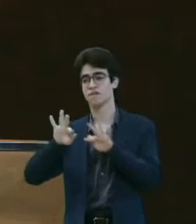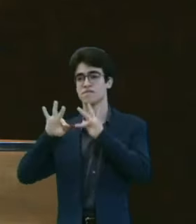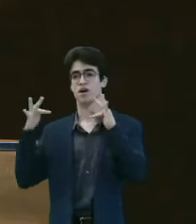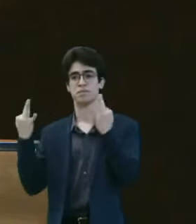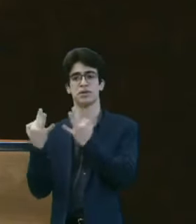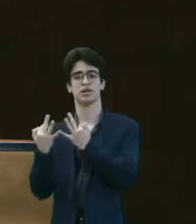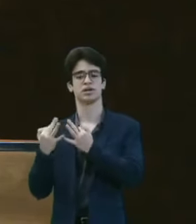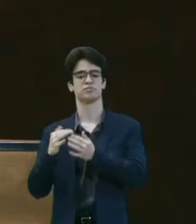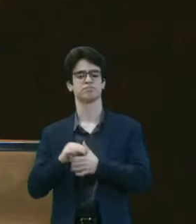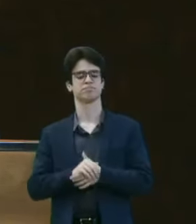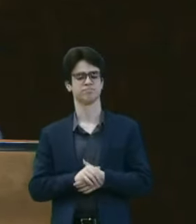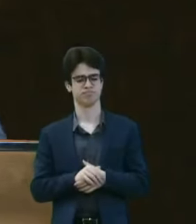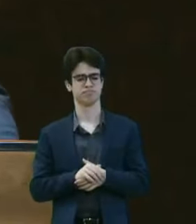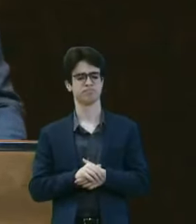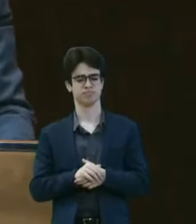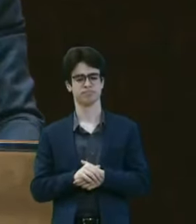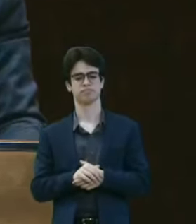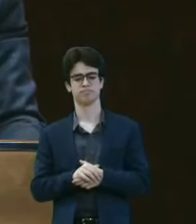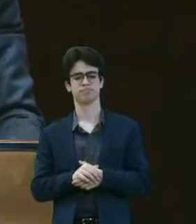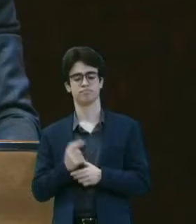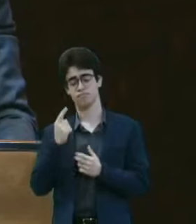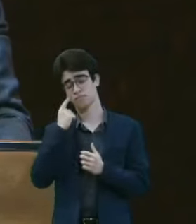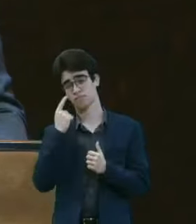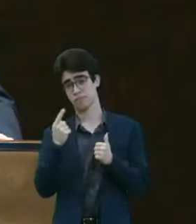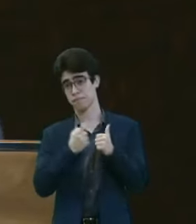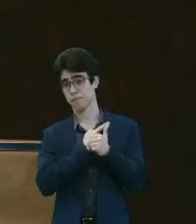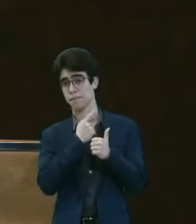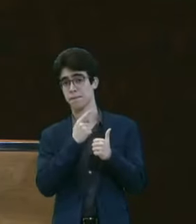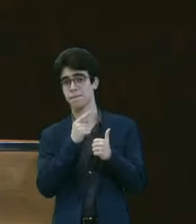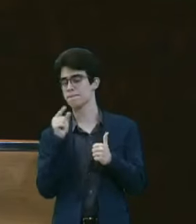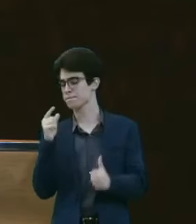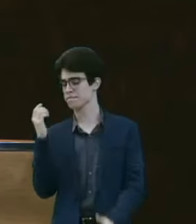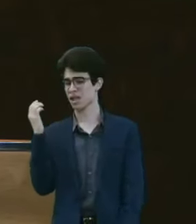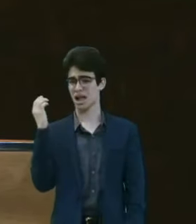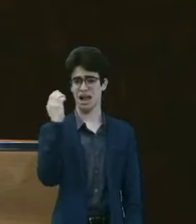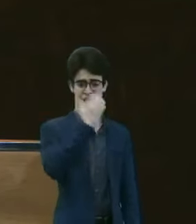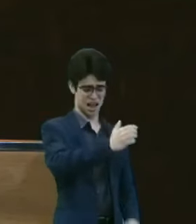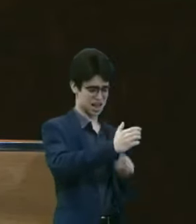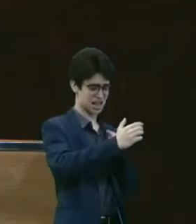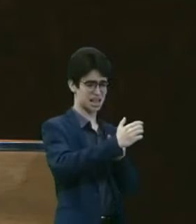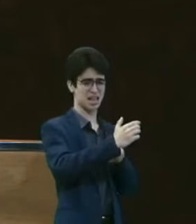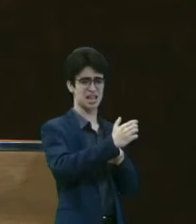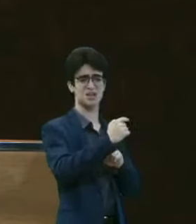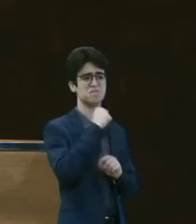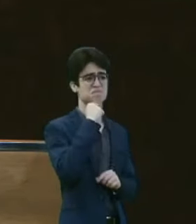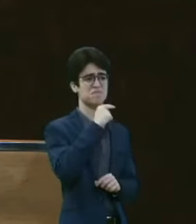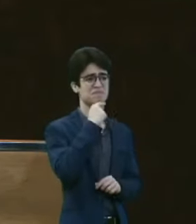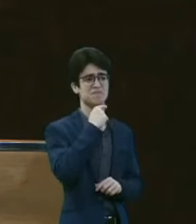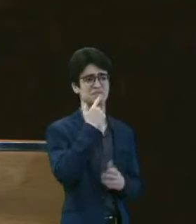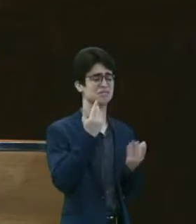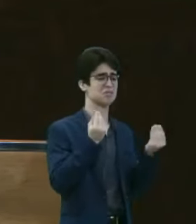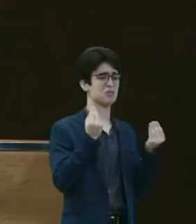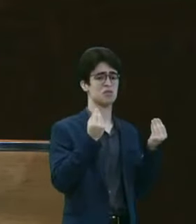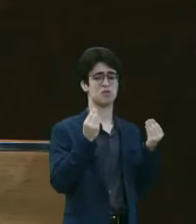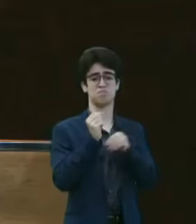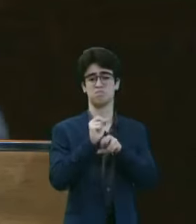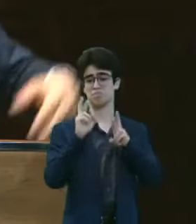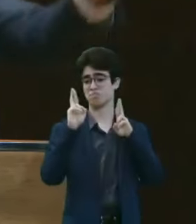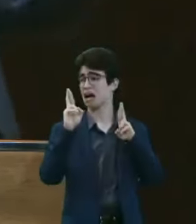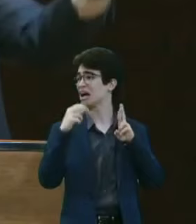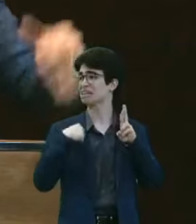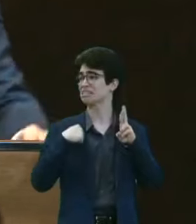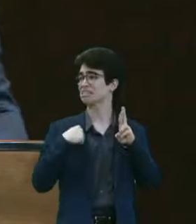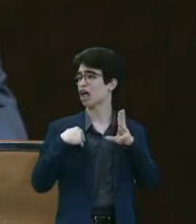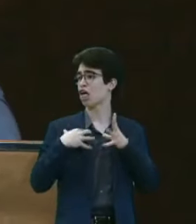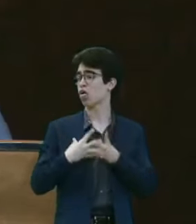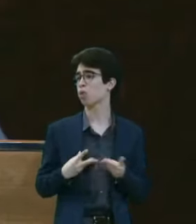sua família? Em primeiro lugar, Caim não soube lidar com as expectativas frustradas. Eu